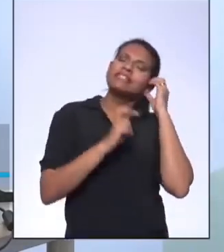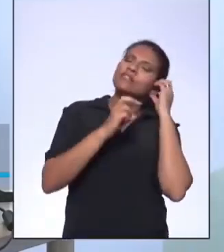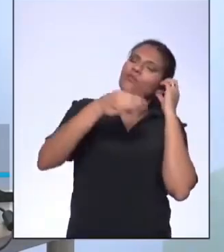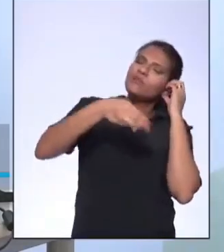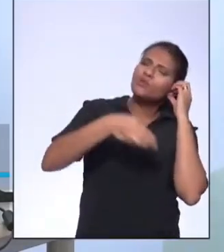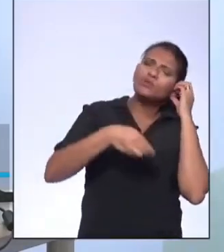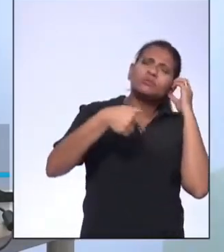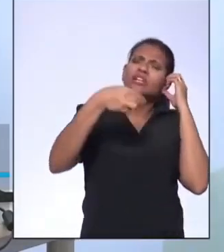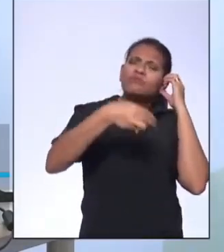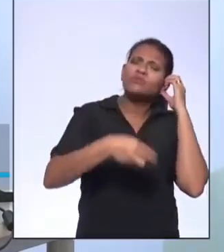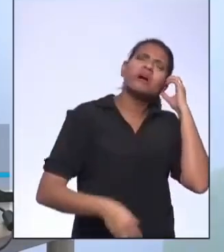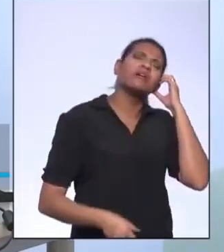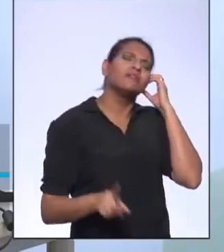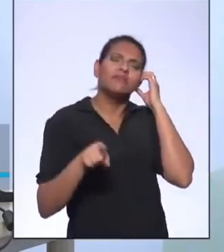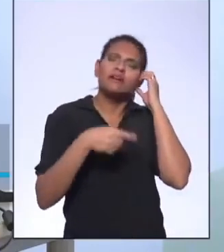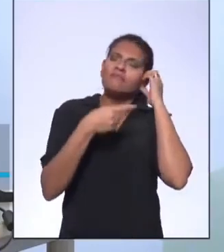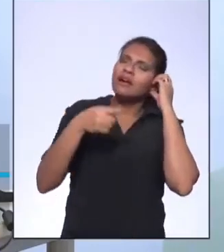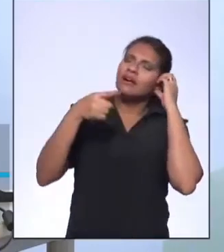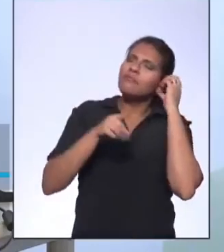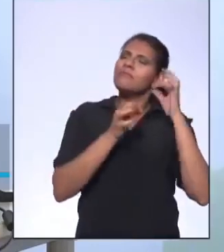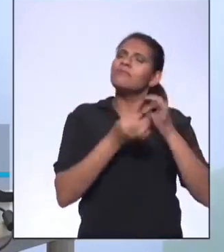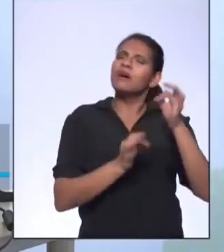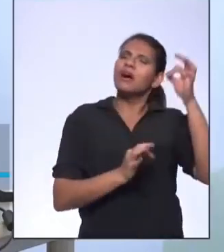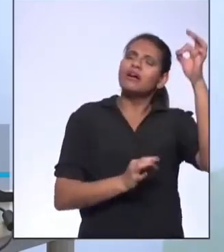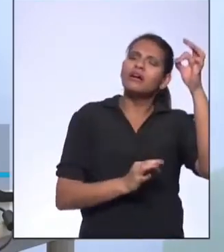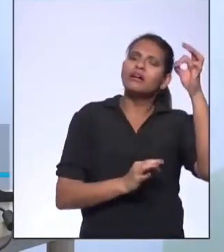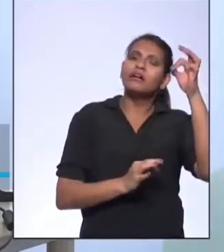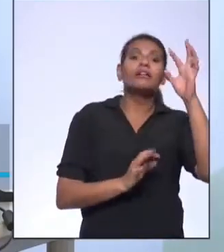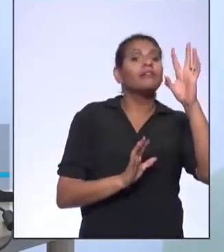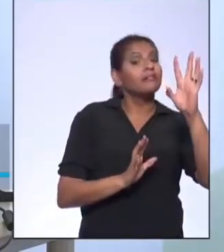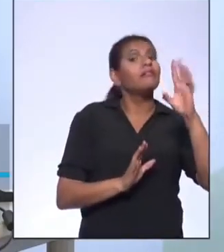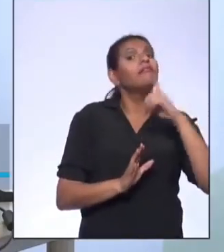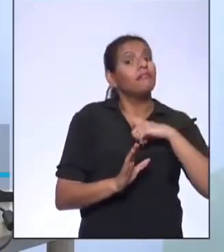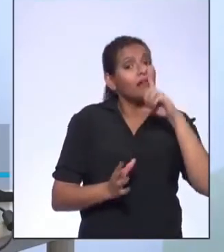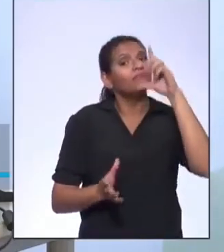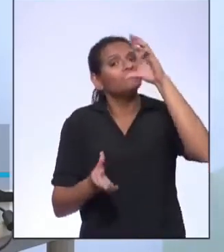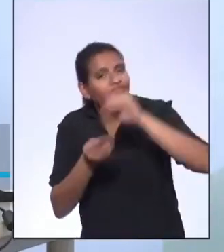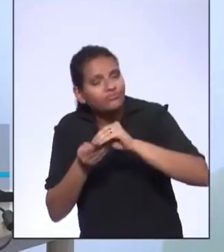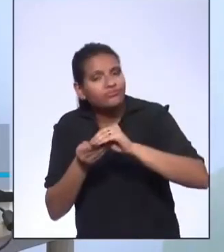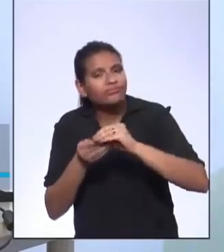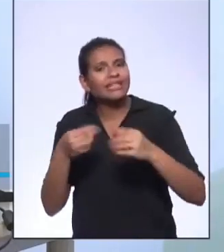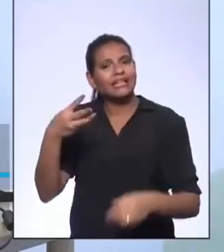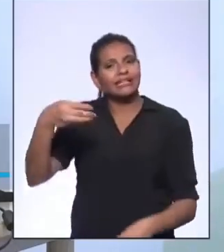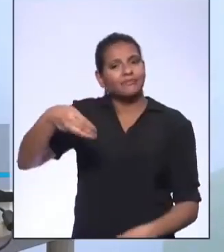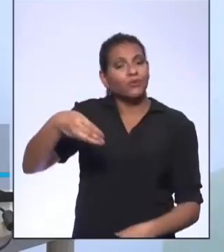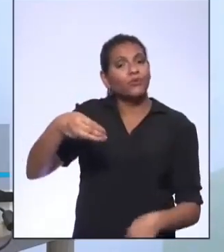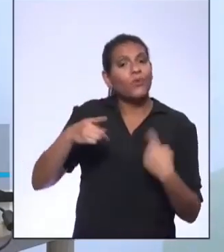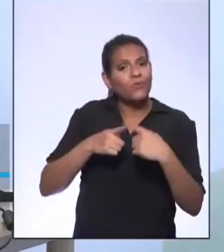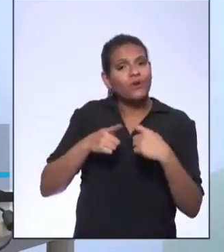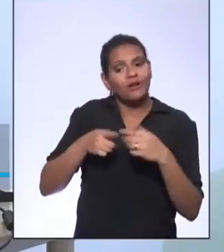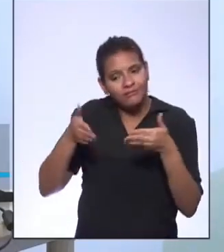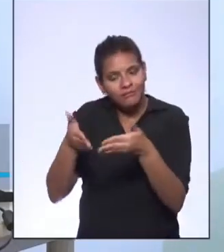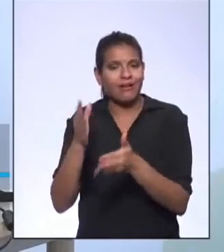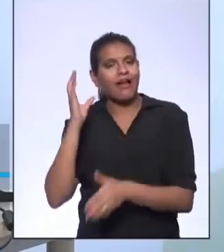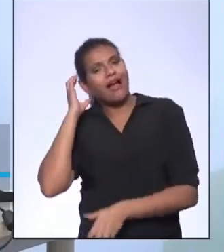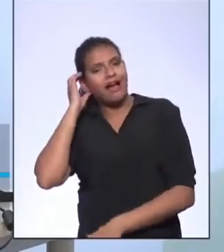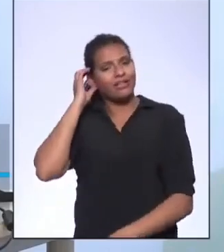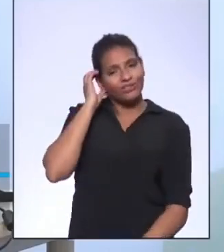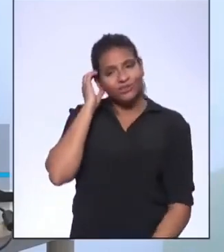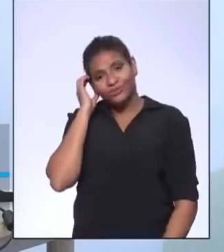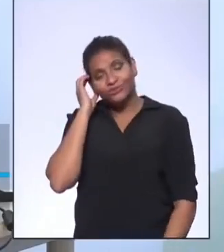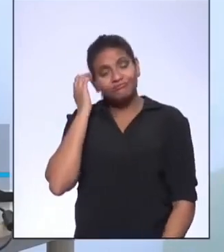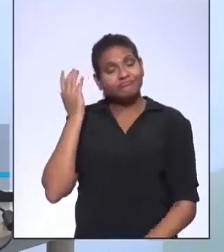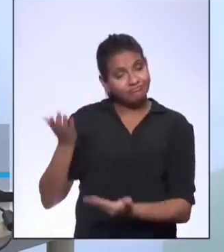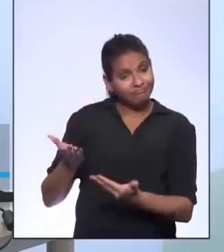minutos, e você encontra a versão de rádio, que é uma versão reduzida. Então, a gente tem essa questão de que a cultura